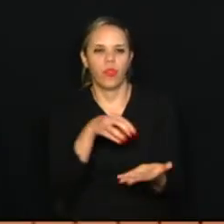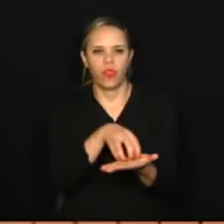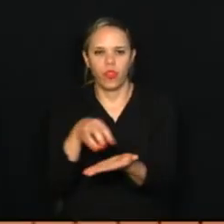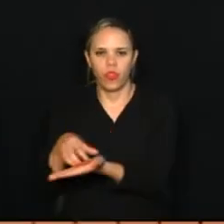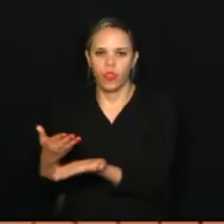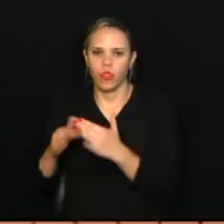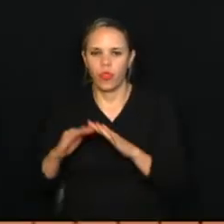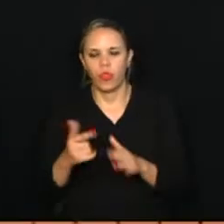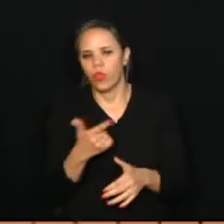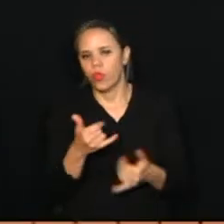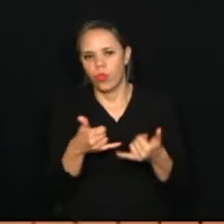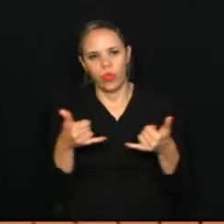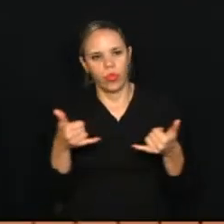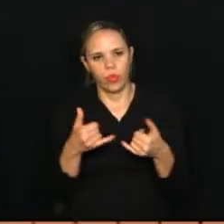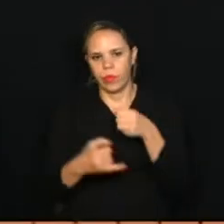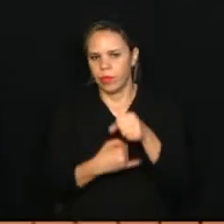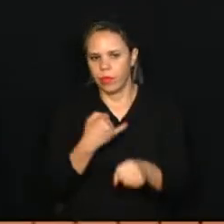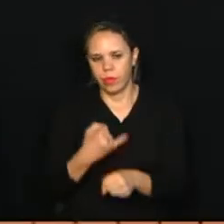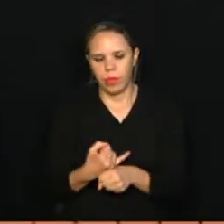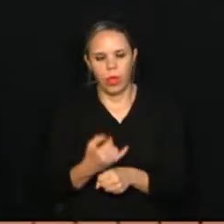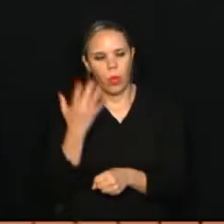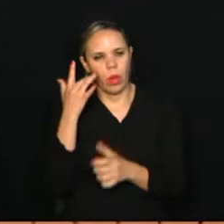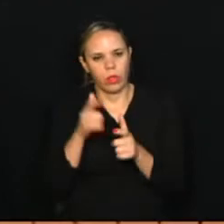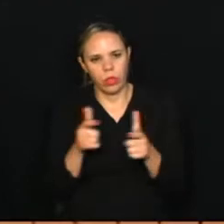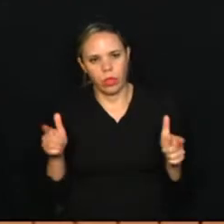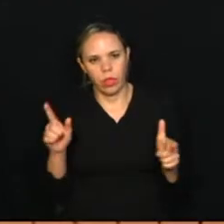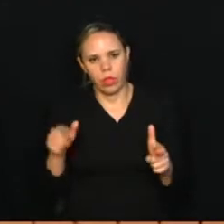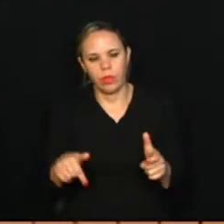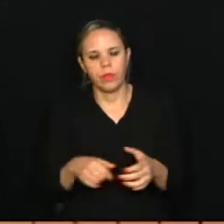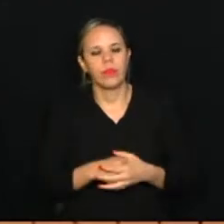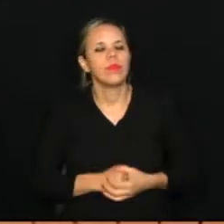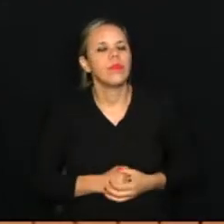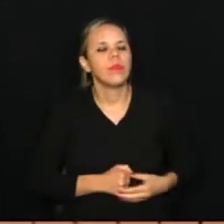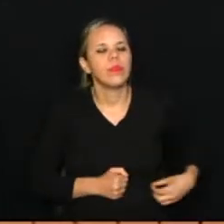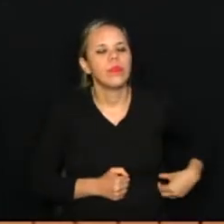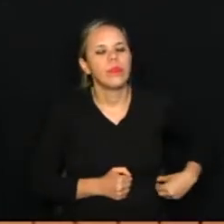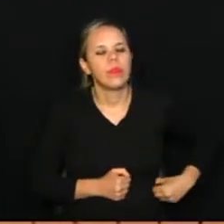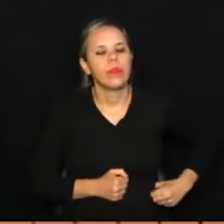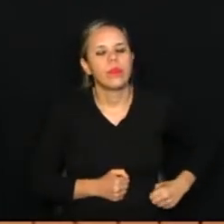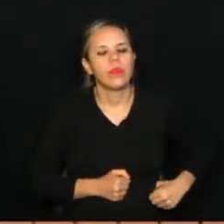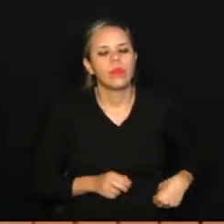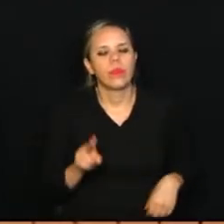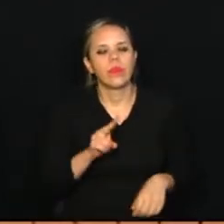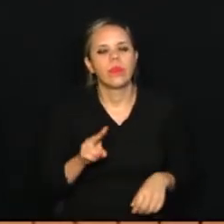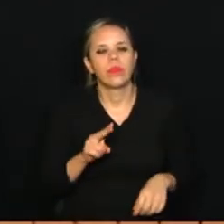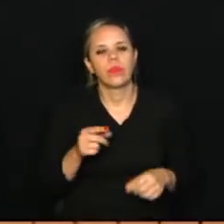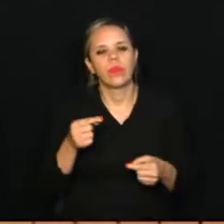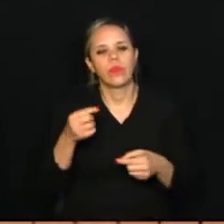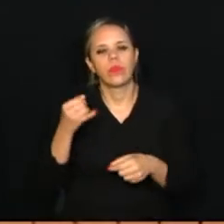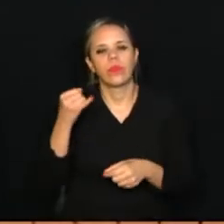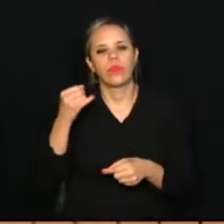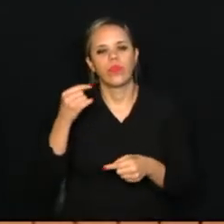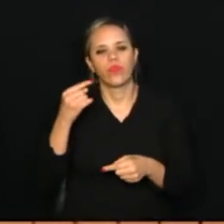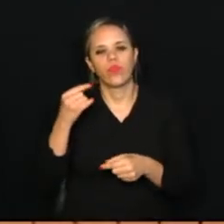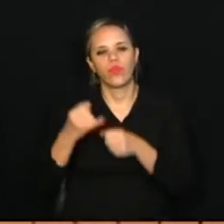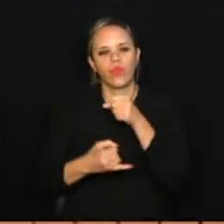né? Acredito que uma grande parte seja ainda através do sinal, né?